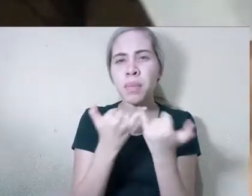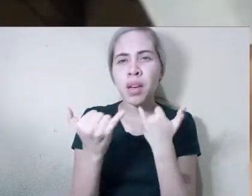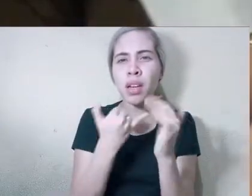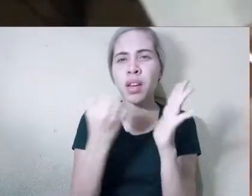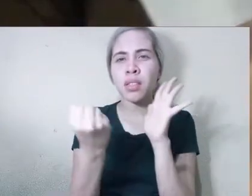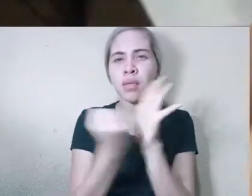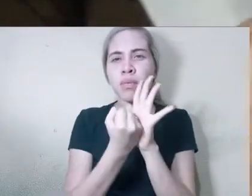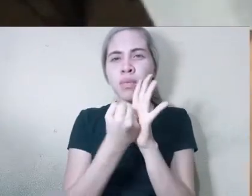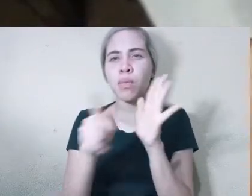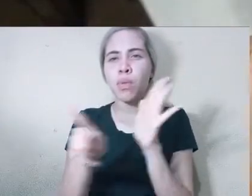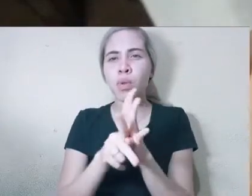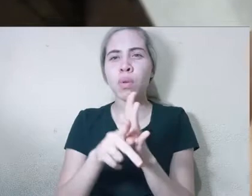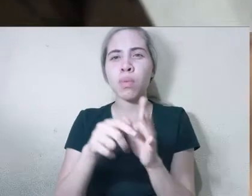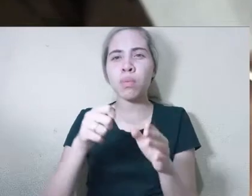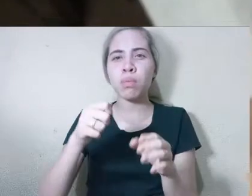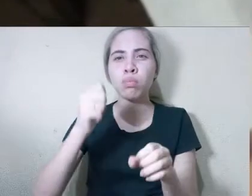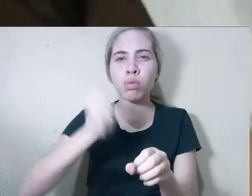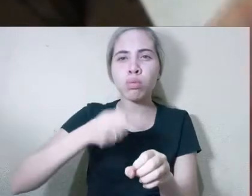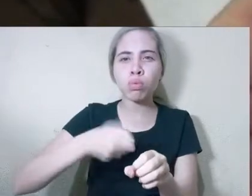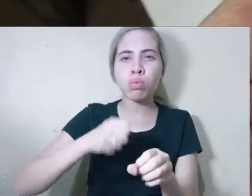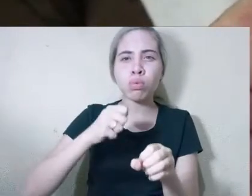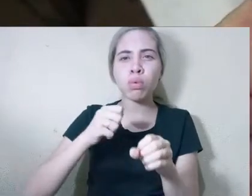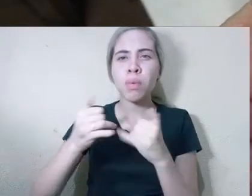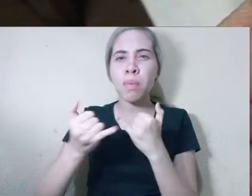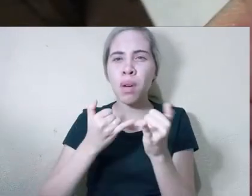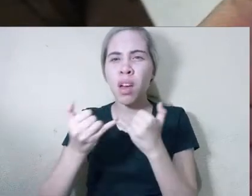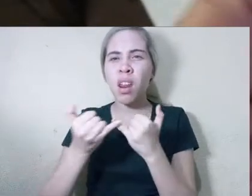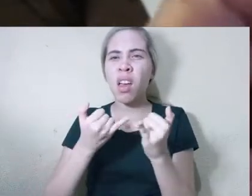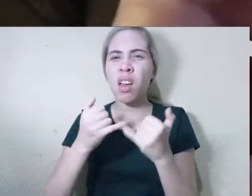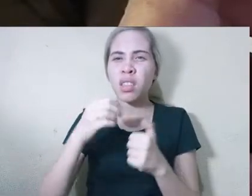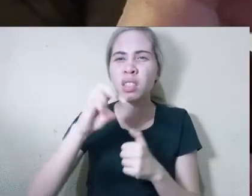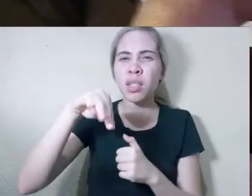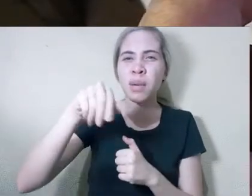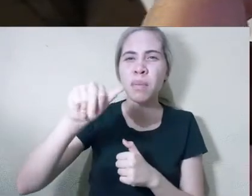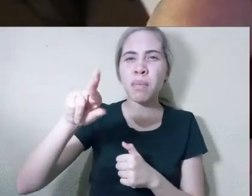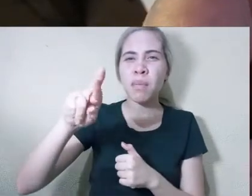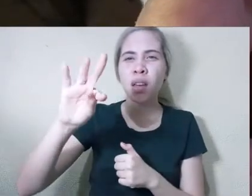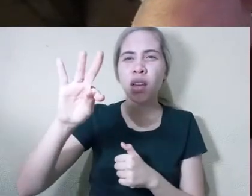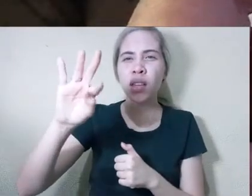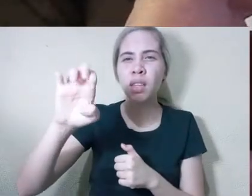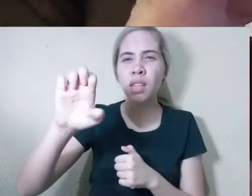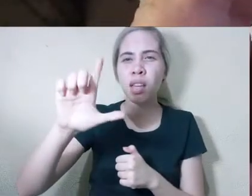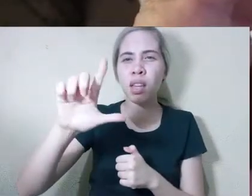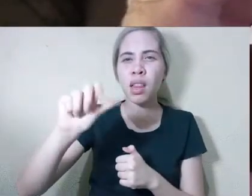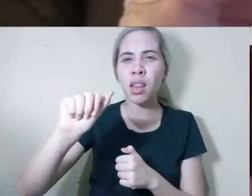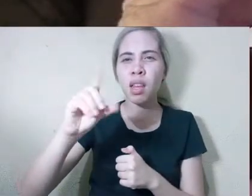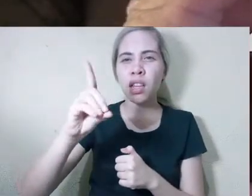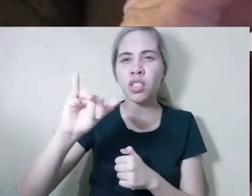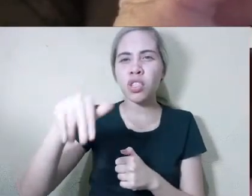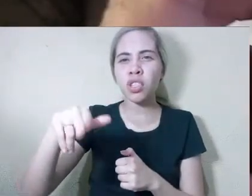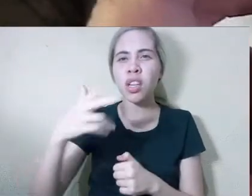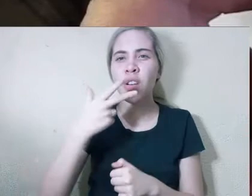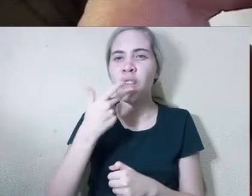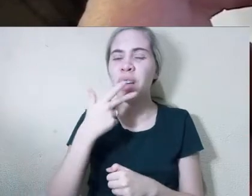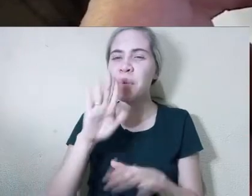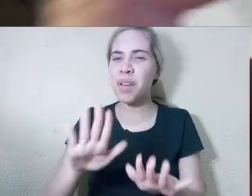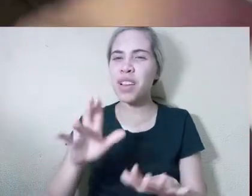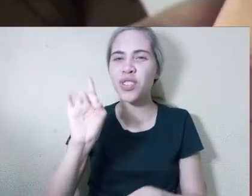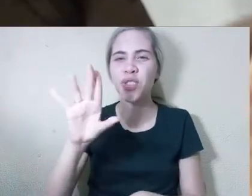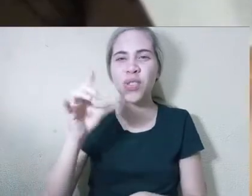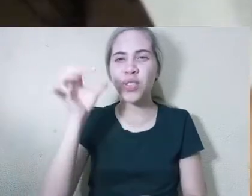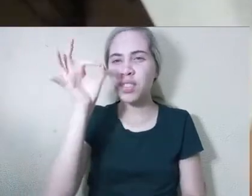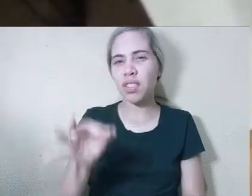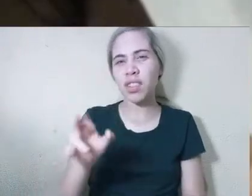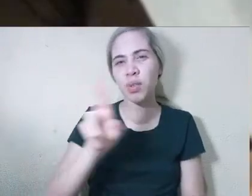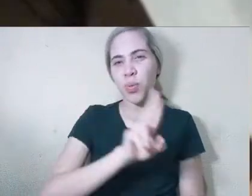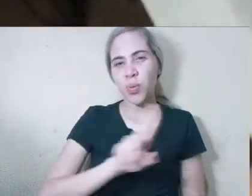uma marteladinha, né? Isso, na verdade é uma marteladinha mesmo. É uma marteladinha que chama? Então eu falei, mas acertei o nome. Isso. Cara,